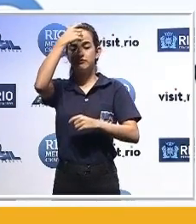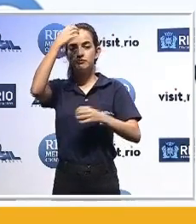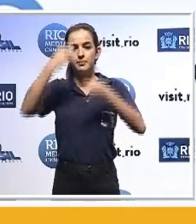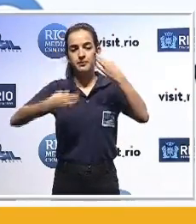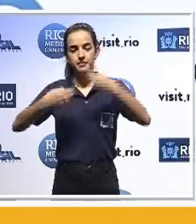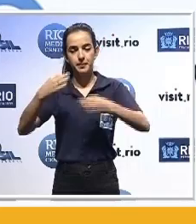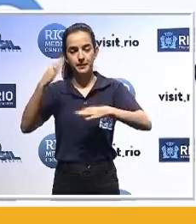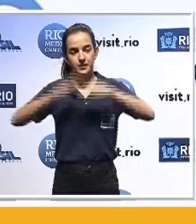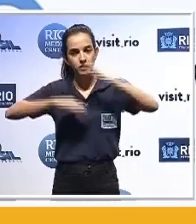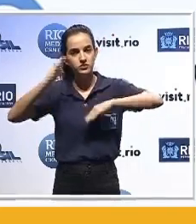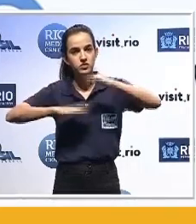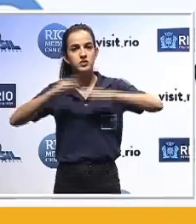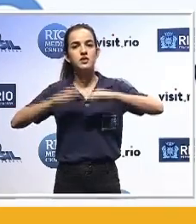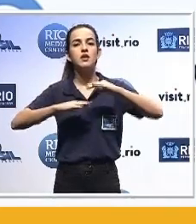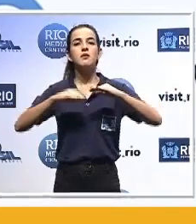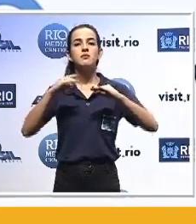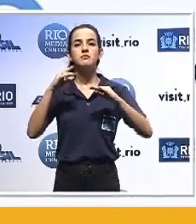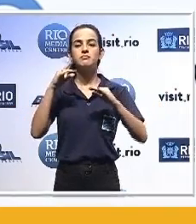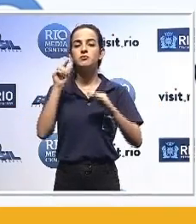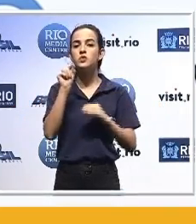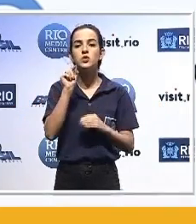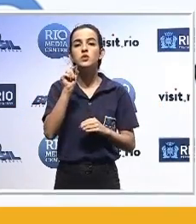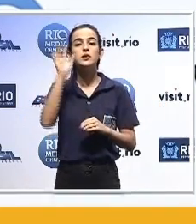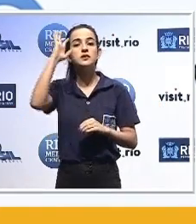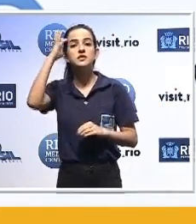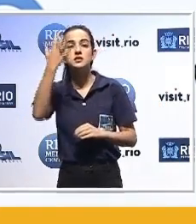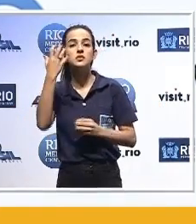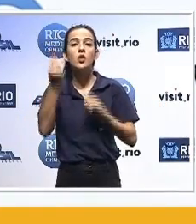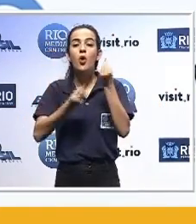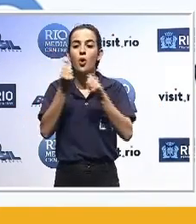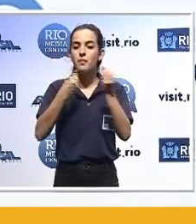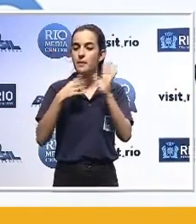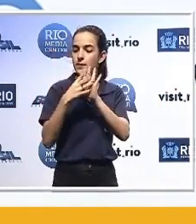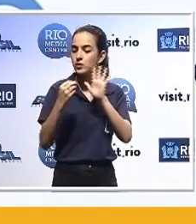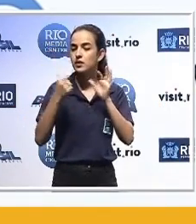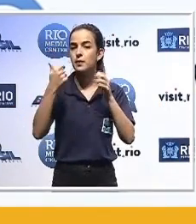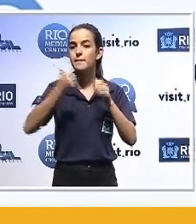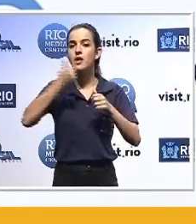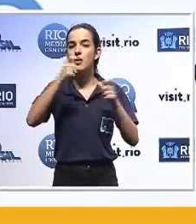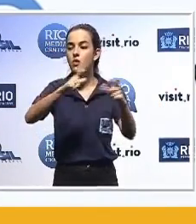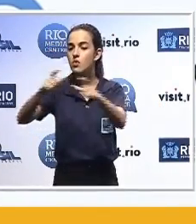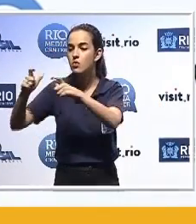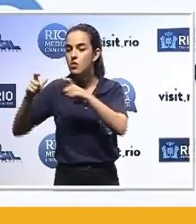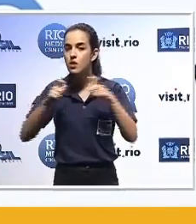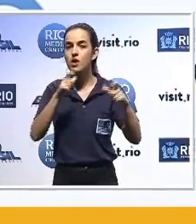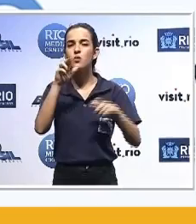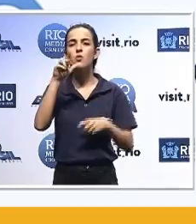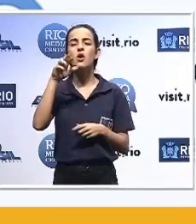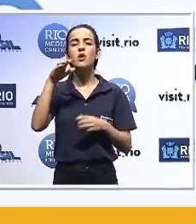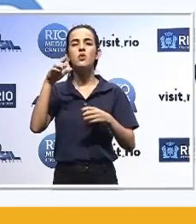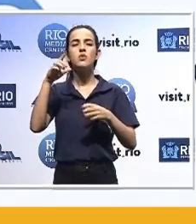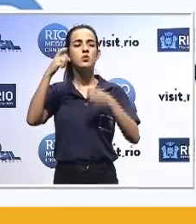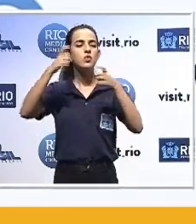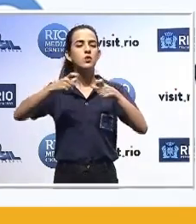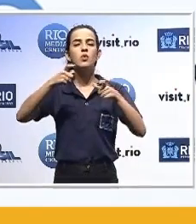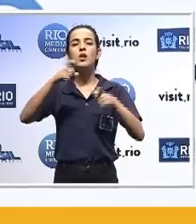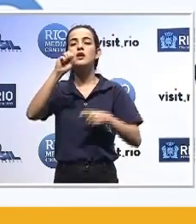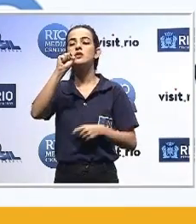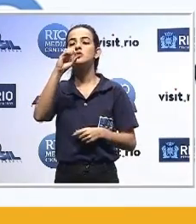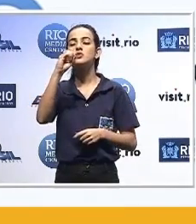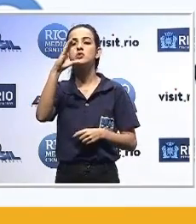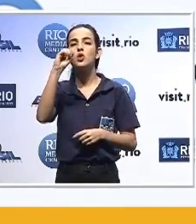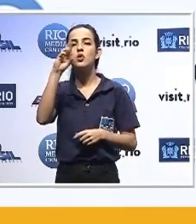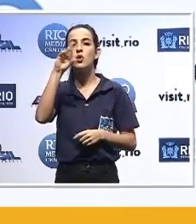conhecerem destinos aonde esse modelo funciona melhor. Então, a cidade de Socorro, no interior de São Paulo,